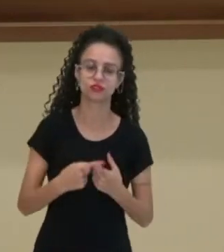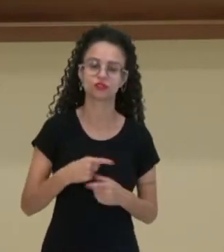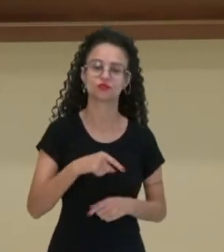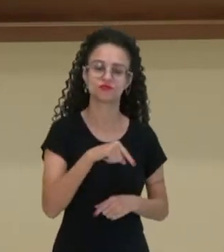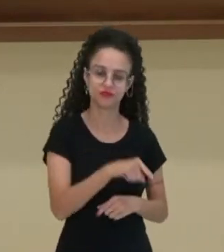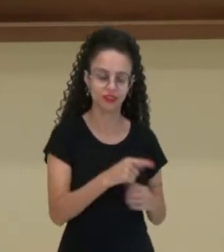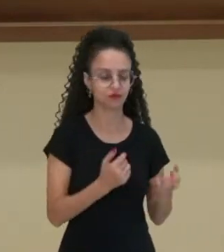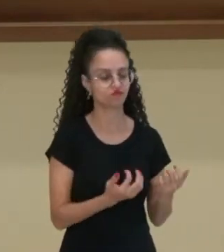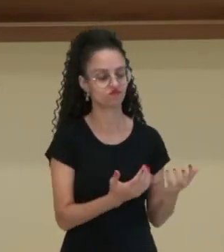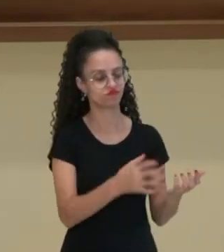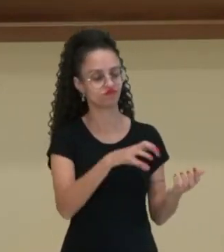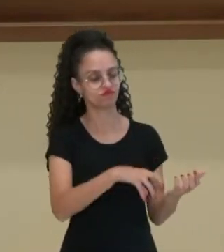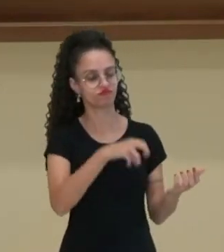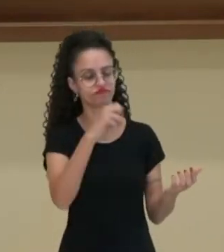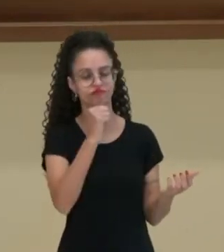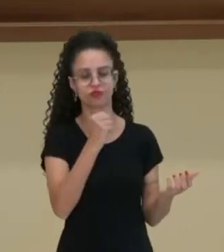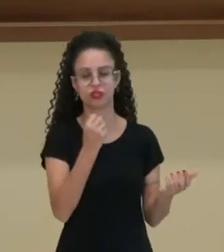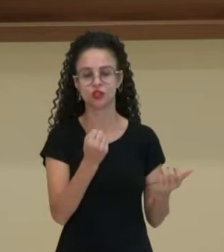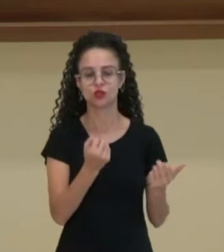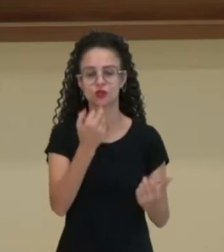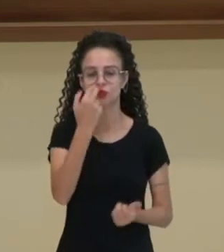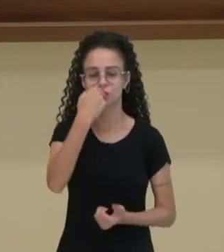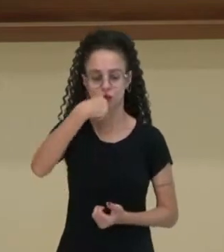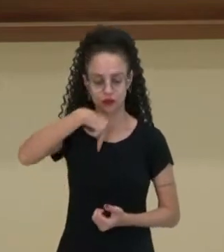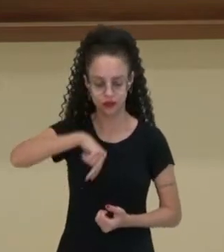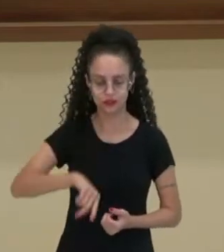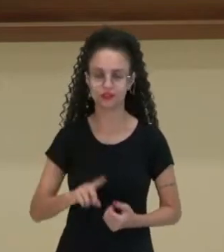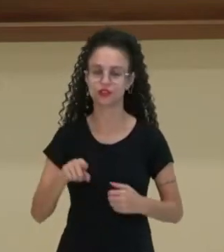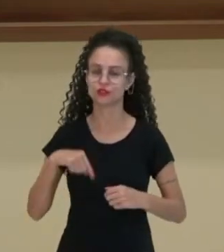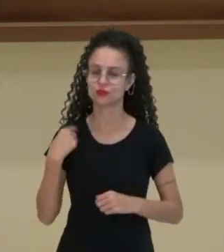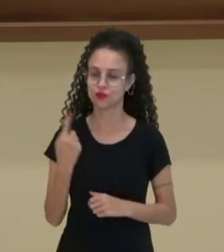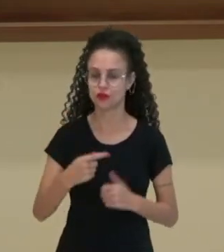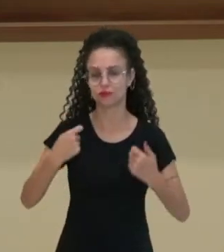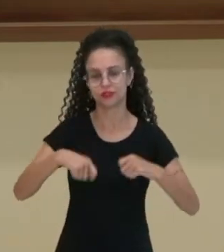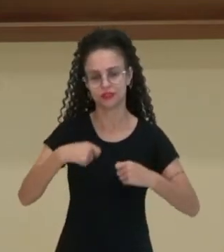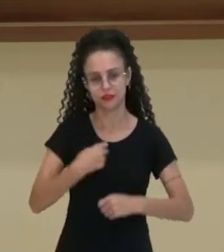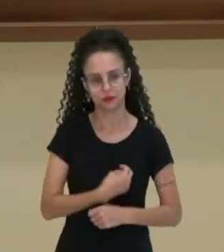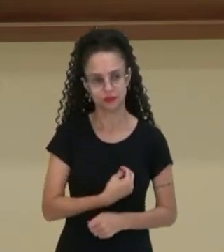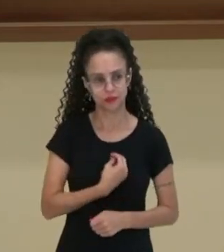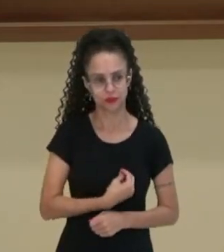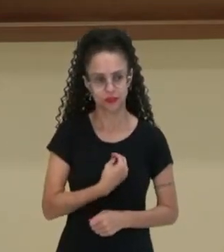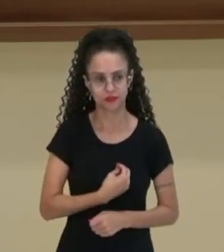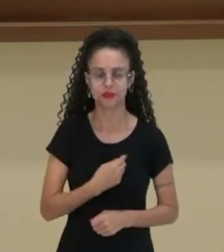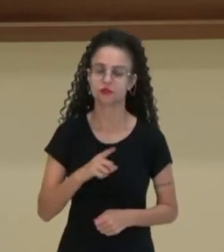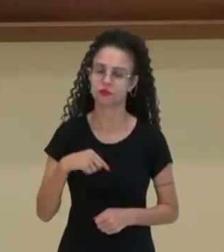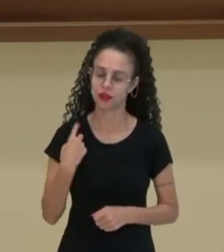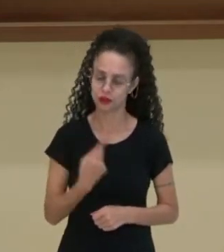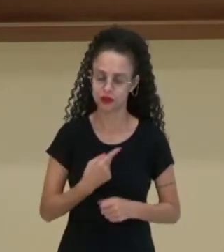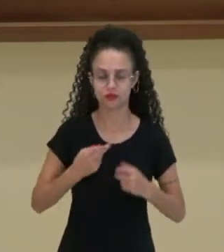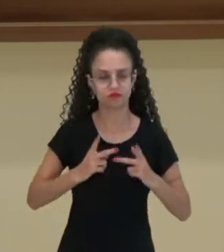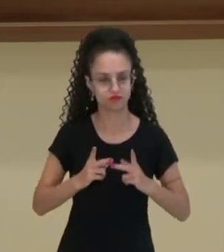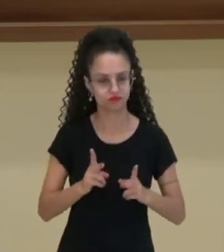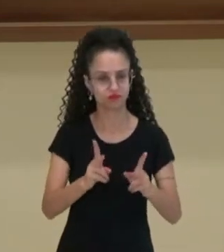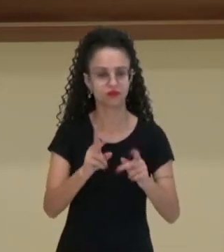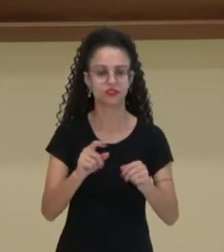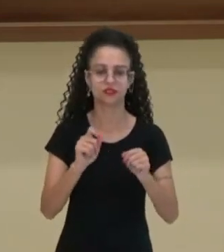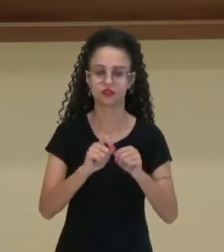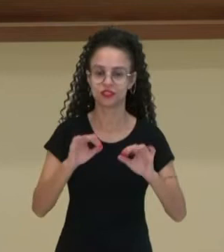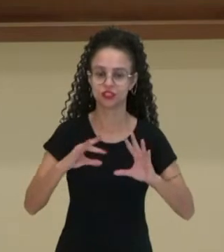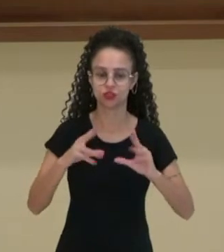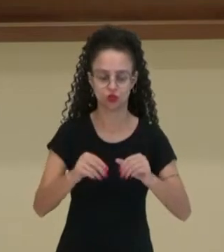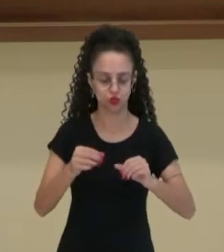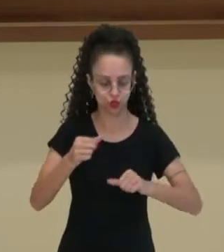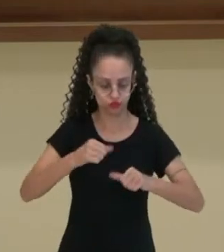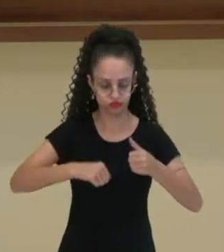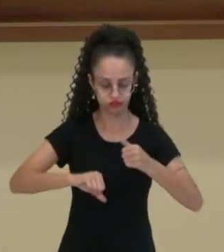retiramos os nutrientes que nós também precisamos para sobreviver, para a nossa manutenção, para realizar todas as reações